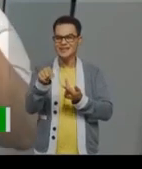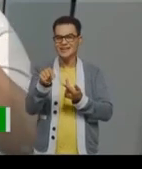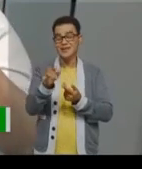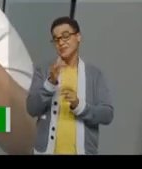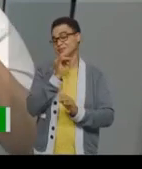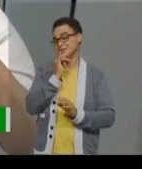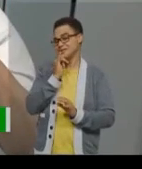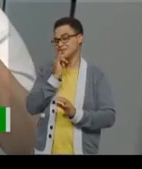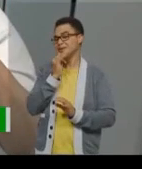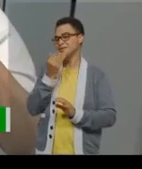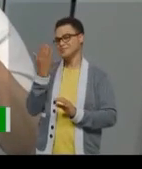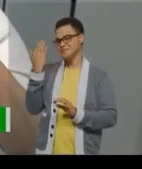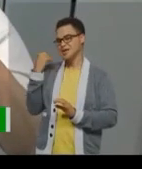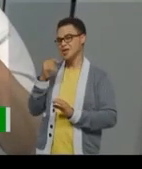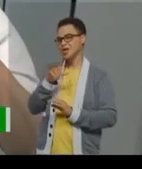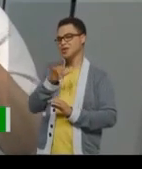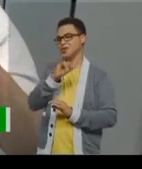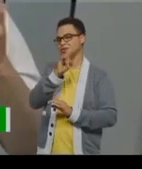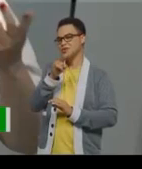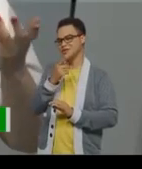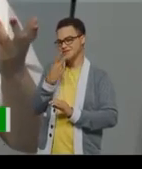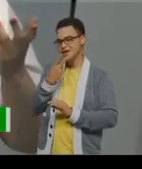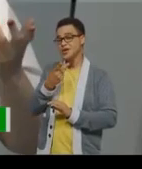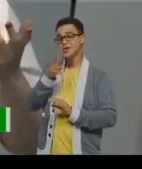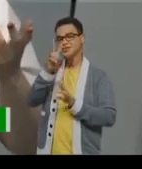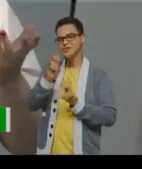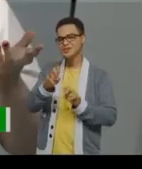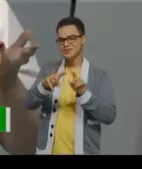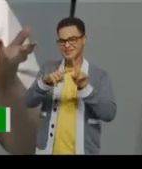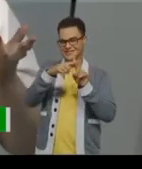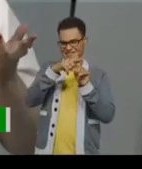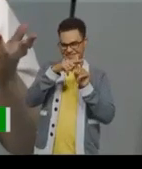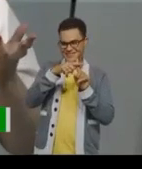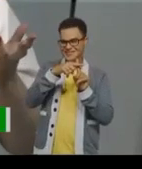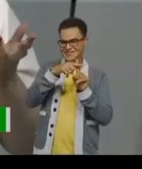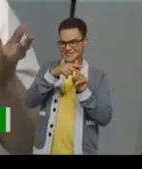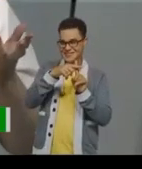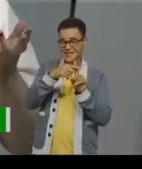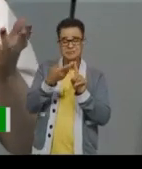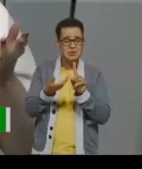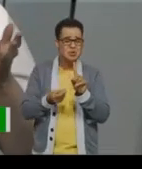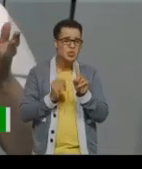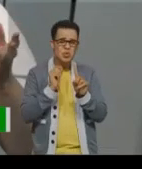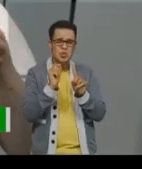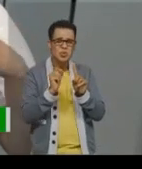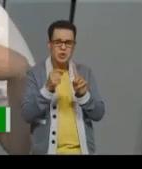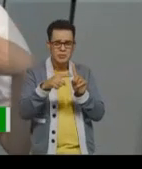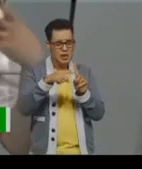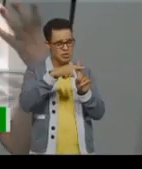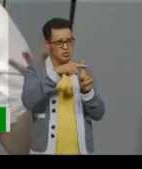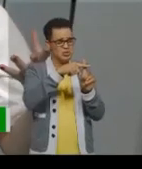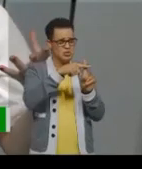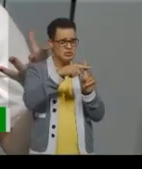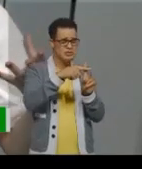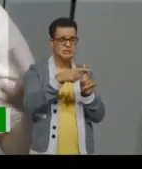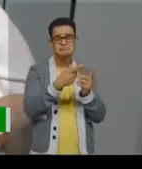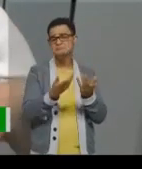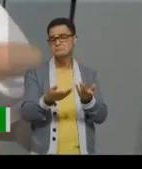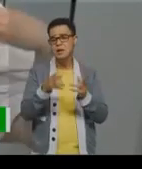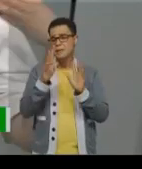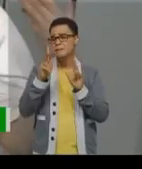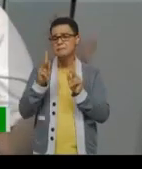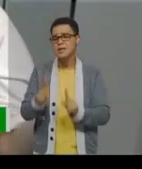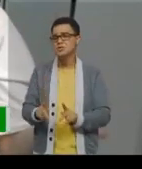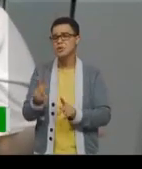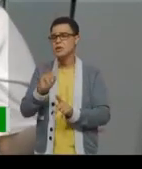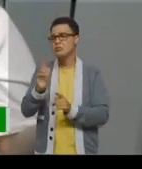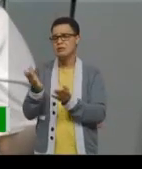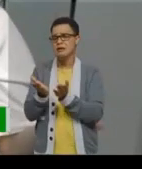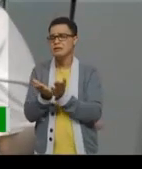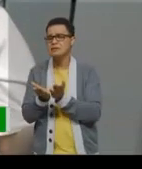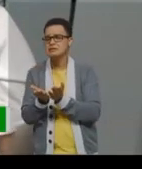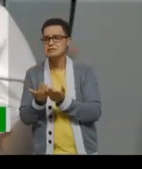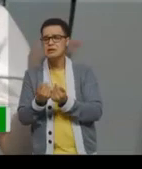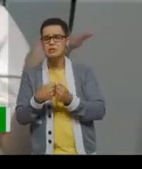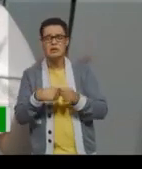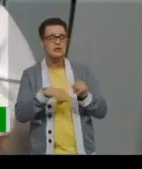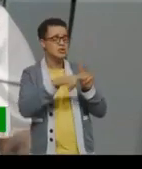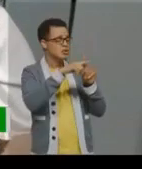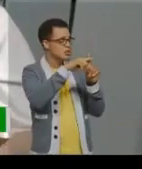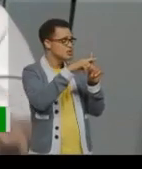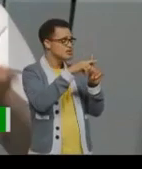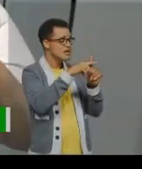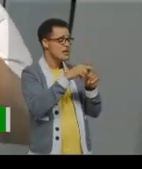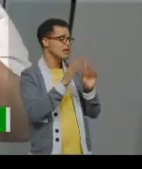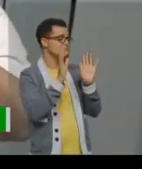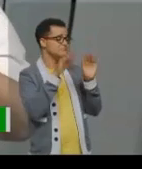eu falei sobre a questão da cruz. O que é uma cruz? Uma cruz para um não cristão não é nada.